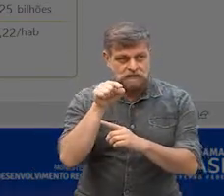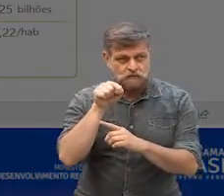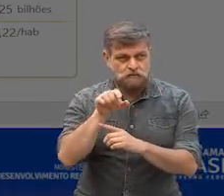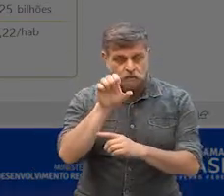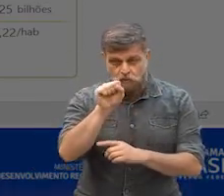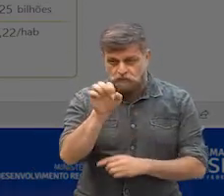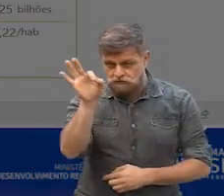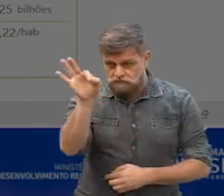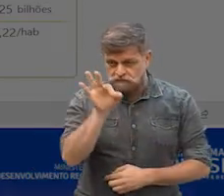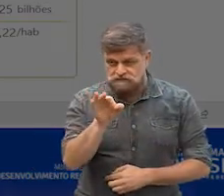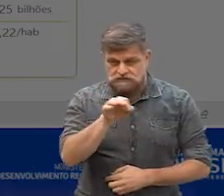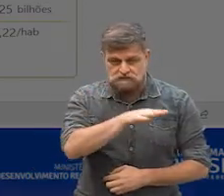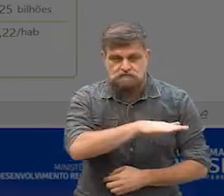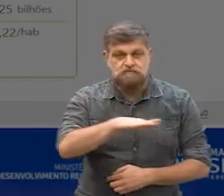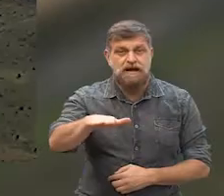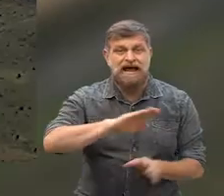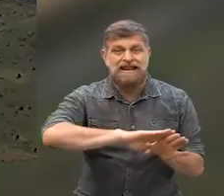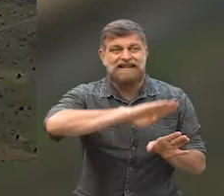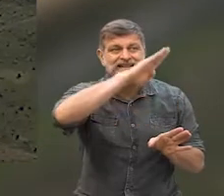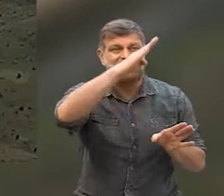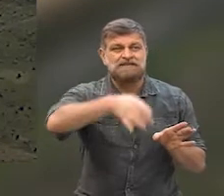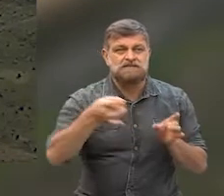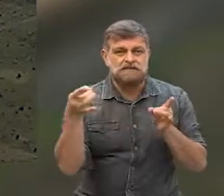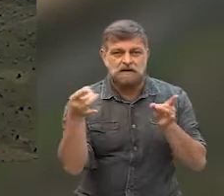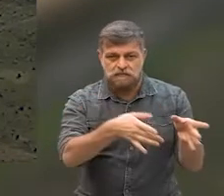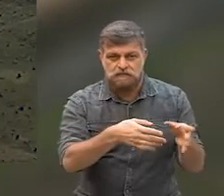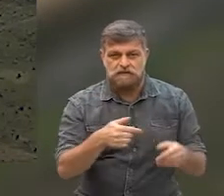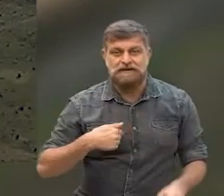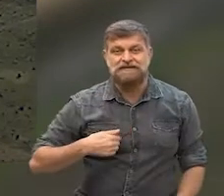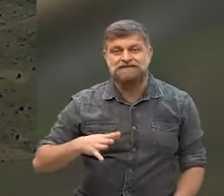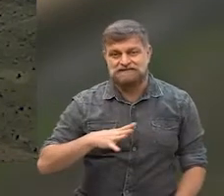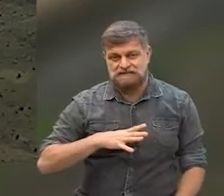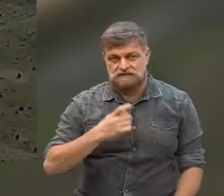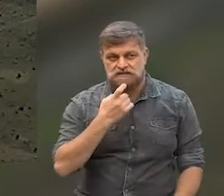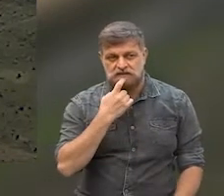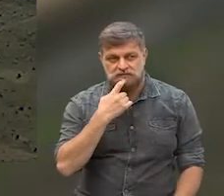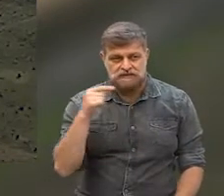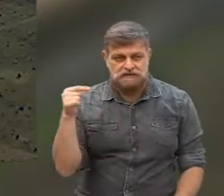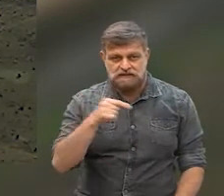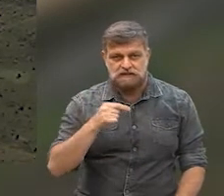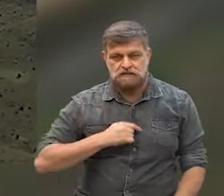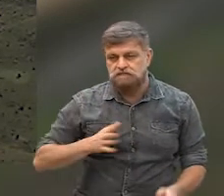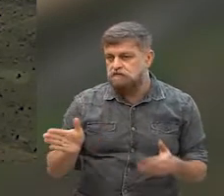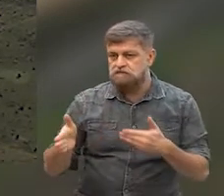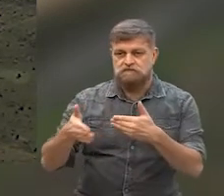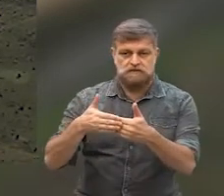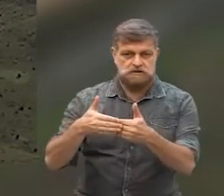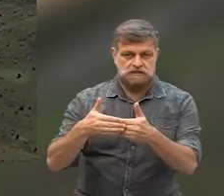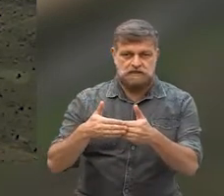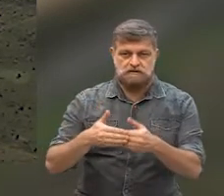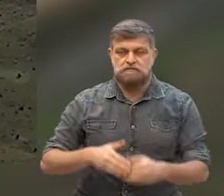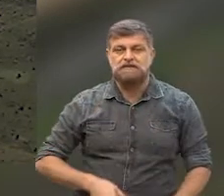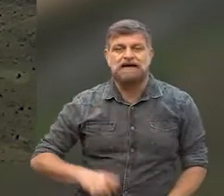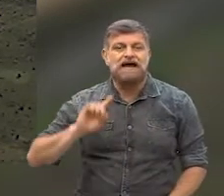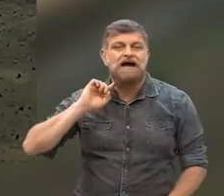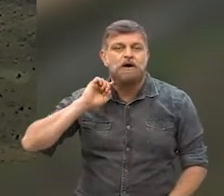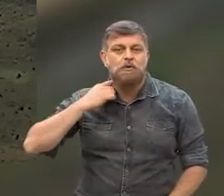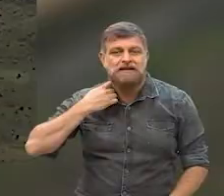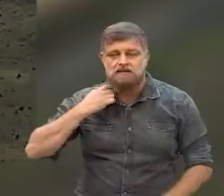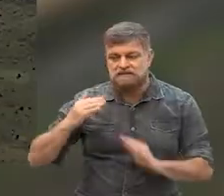73,8% vão para aterros sanitários, como o Delta A, em Campinas, desativado para o lixo doméstico